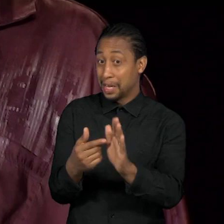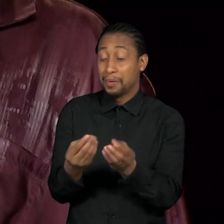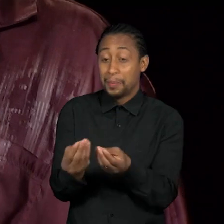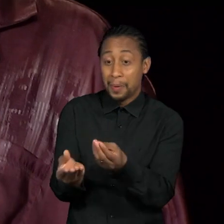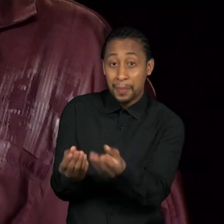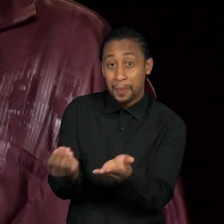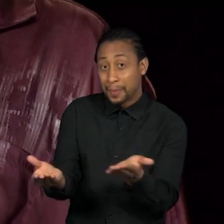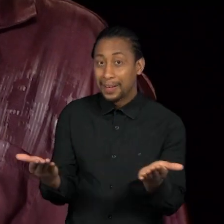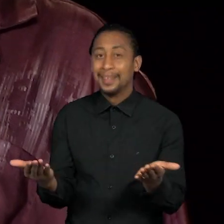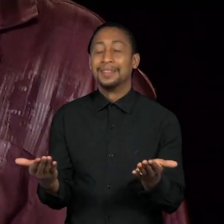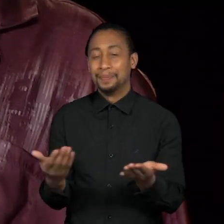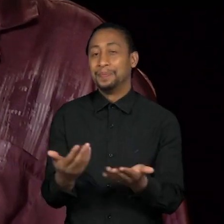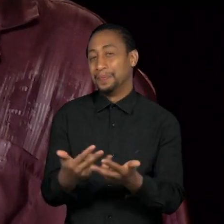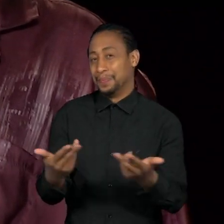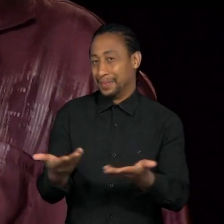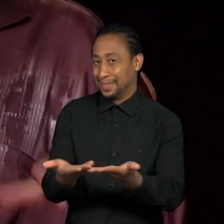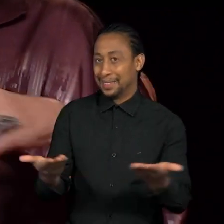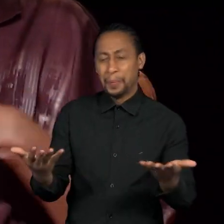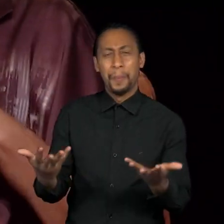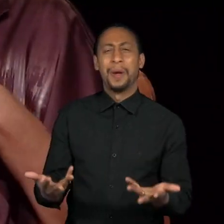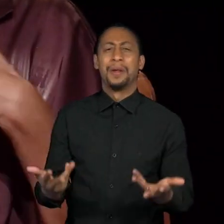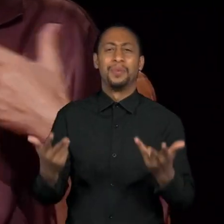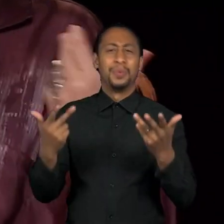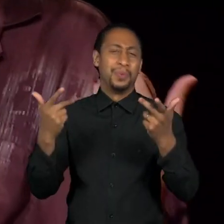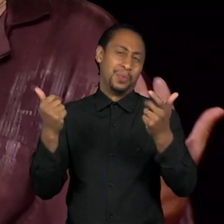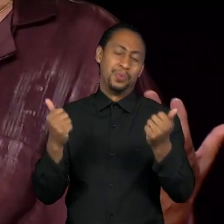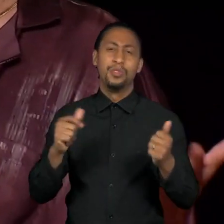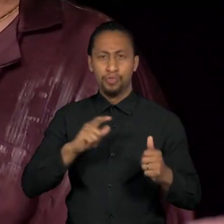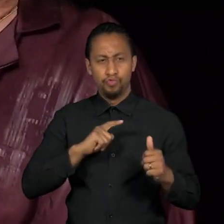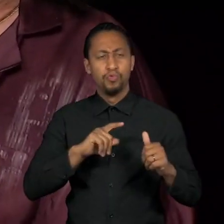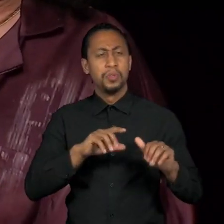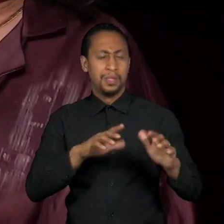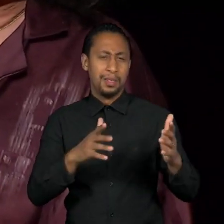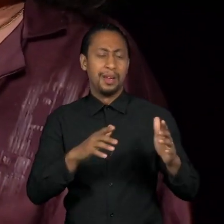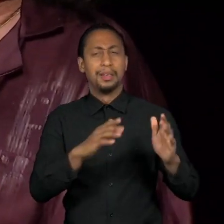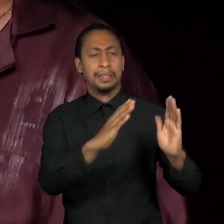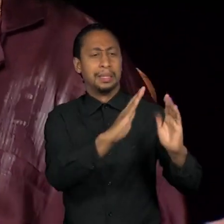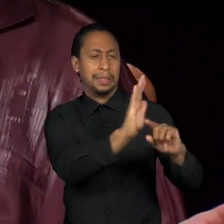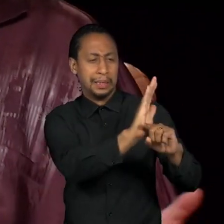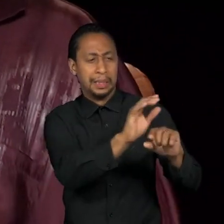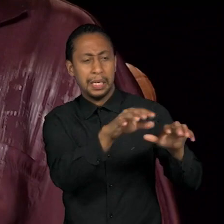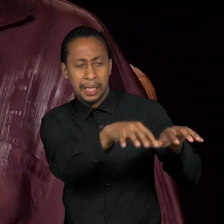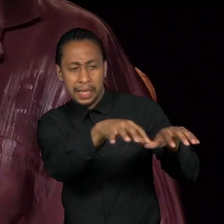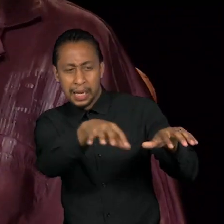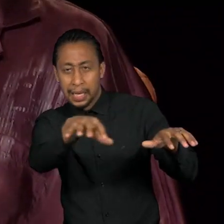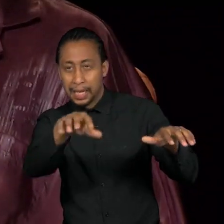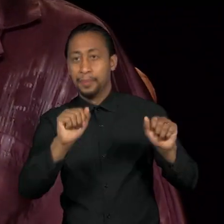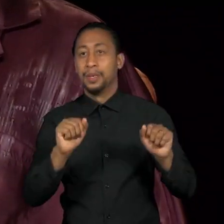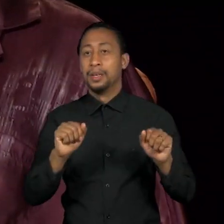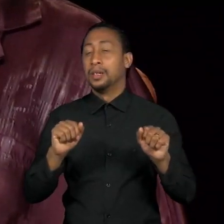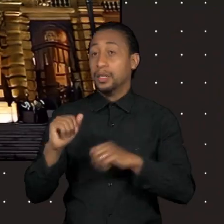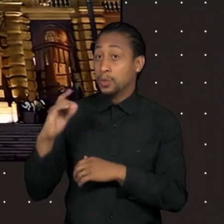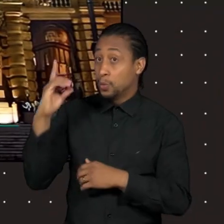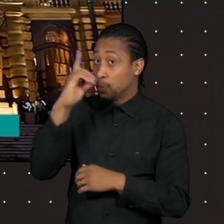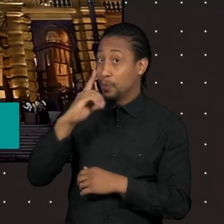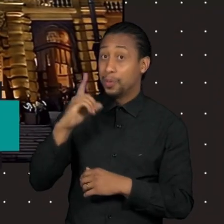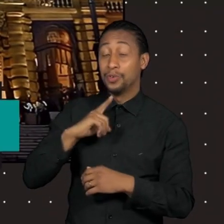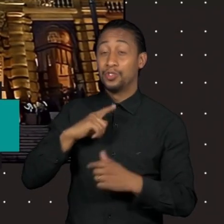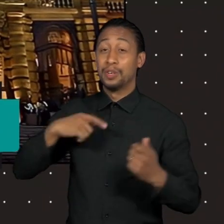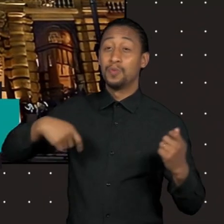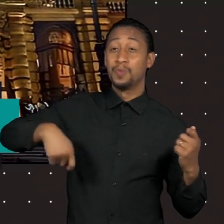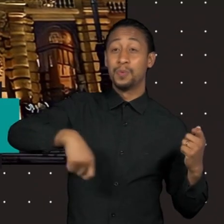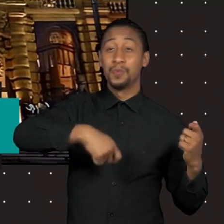Maravilhoso, né? E aí todos os cinemas, aos domingos também tinha orquestra no